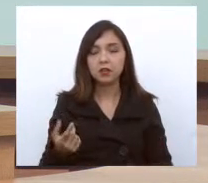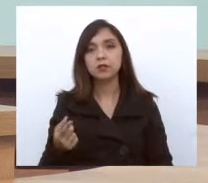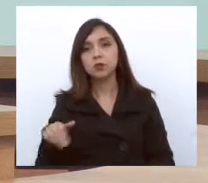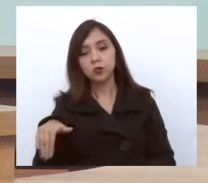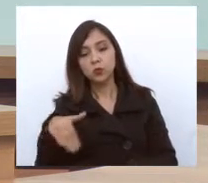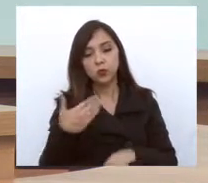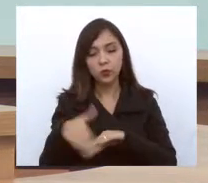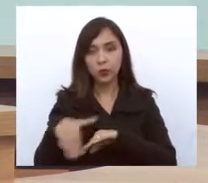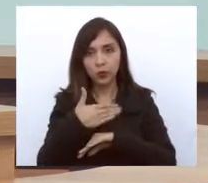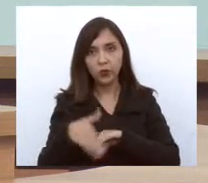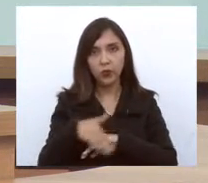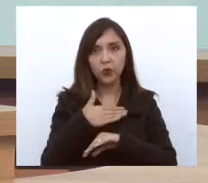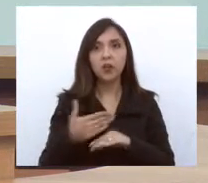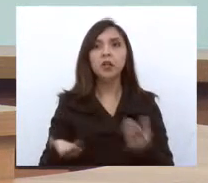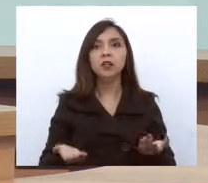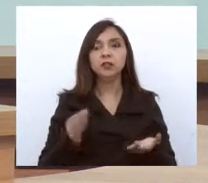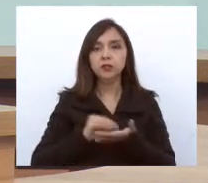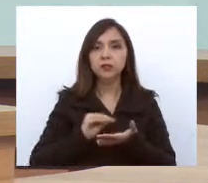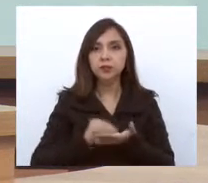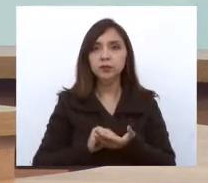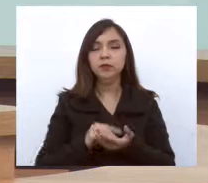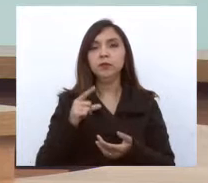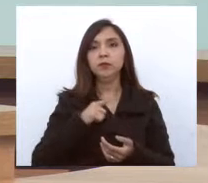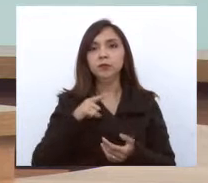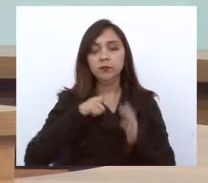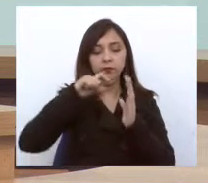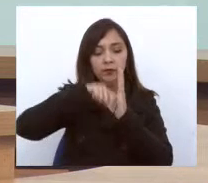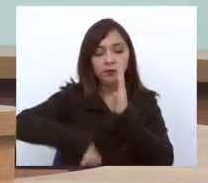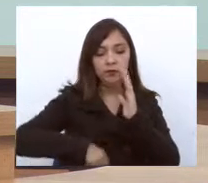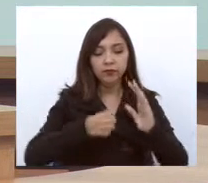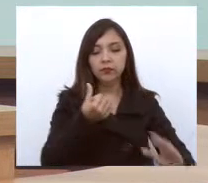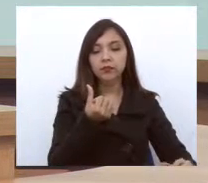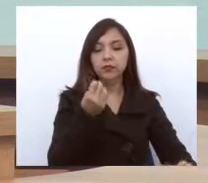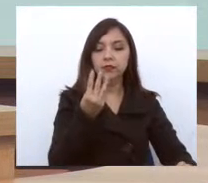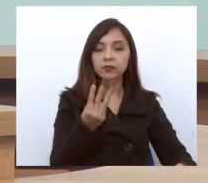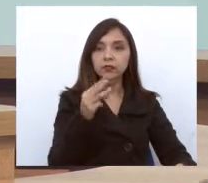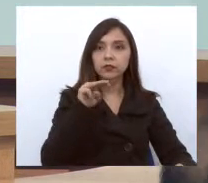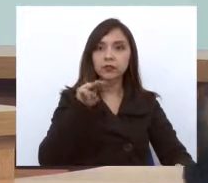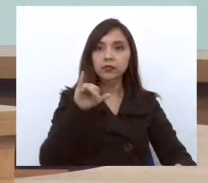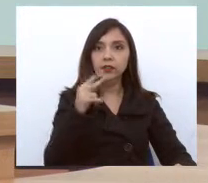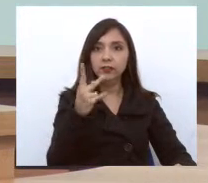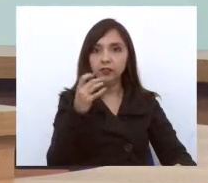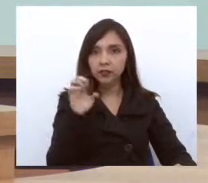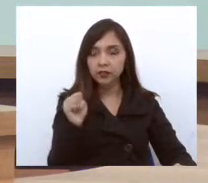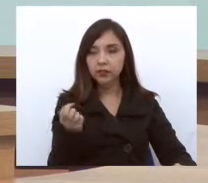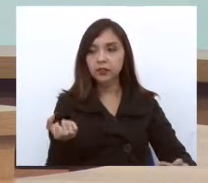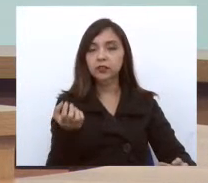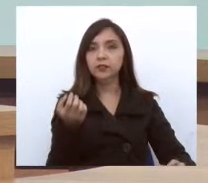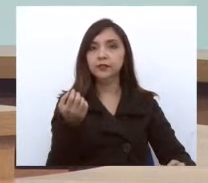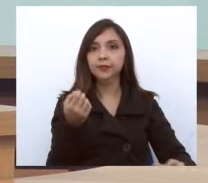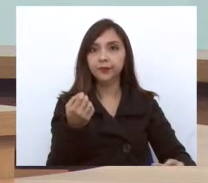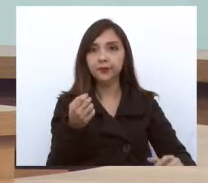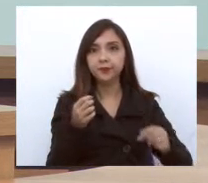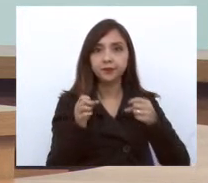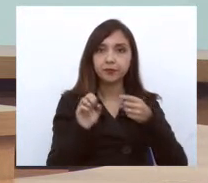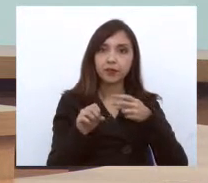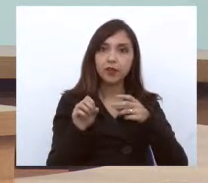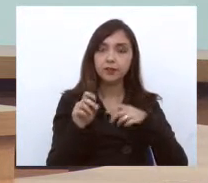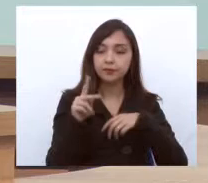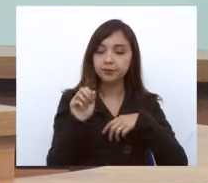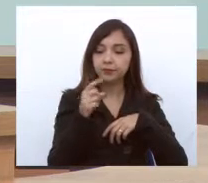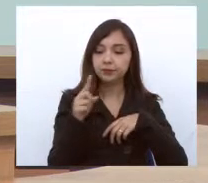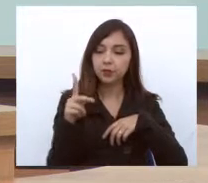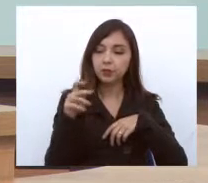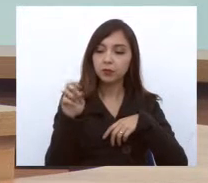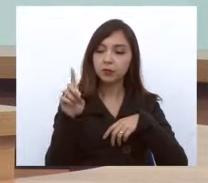ruas que não são pavimentadas. Temos mais um contrato de 63 milhões da equipave Pau-Pedra, que